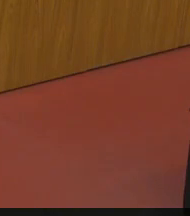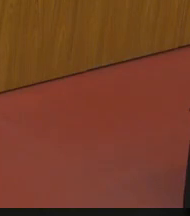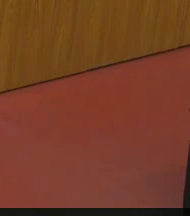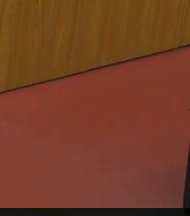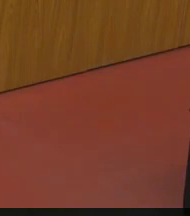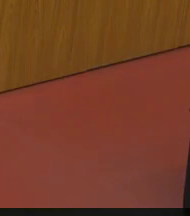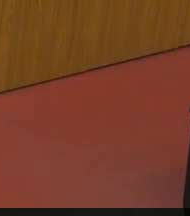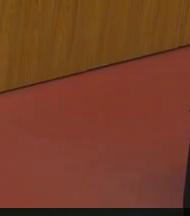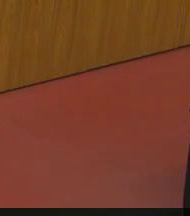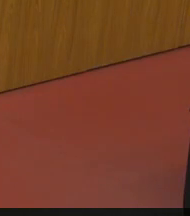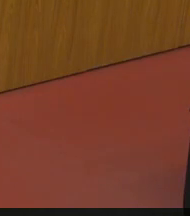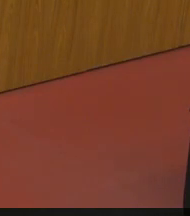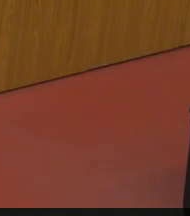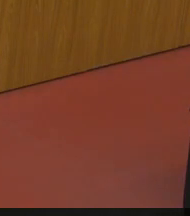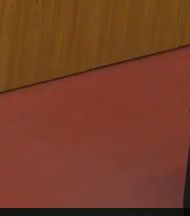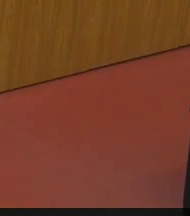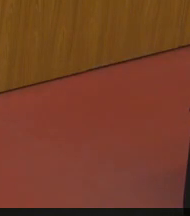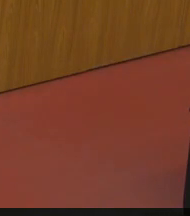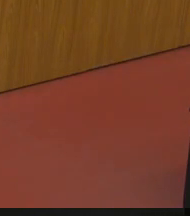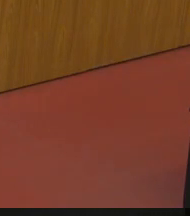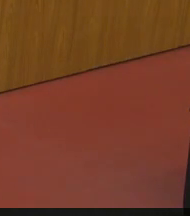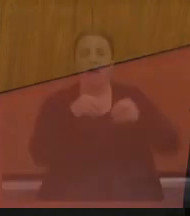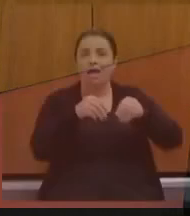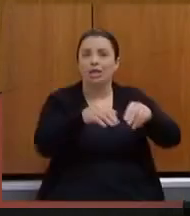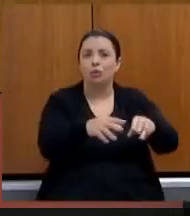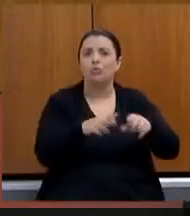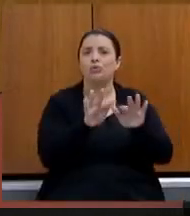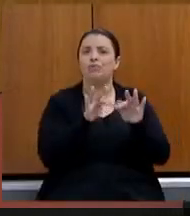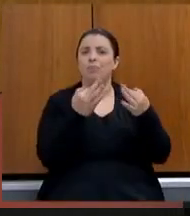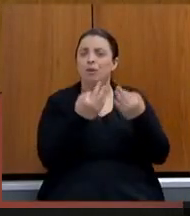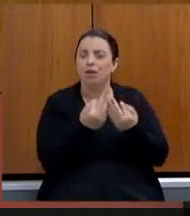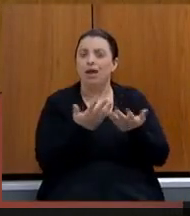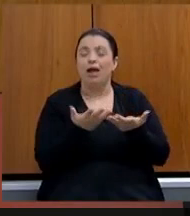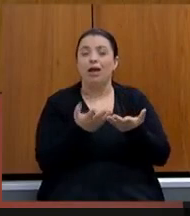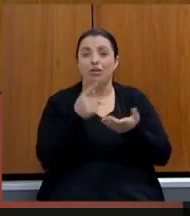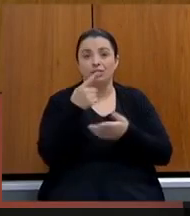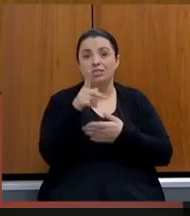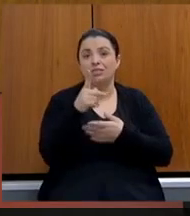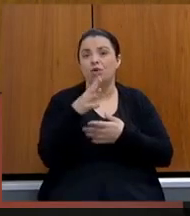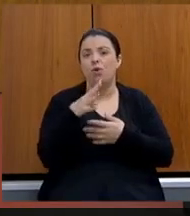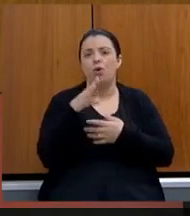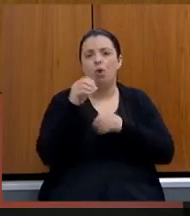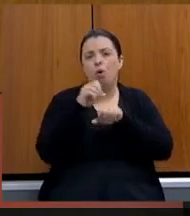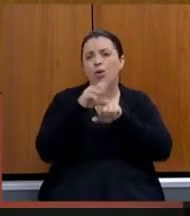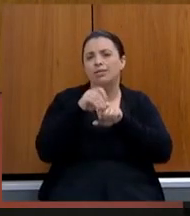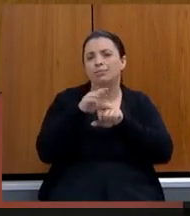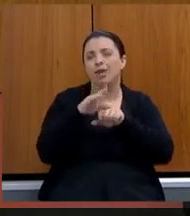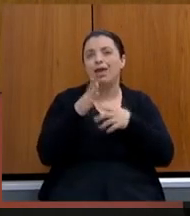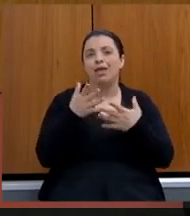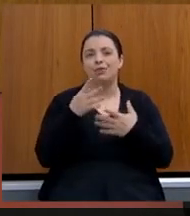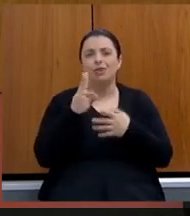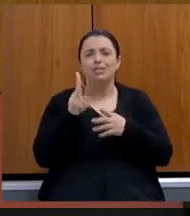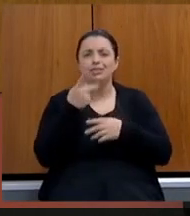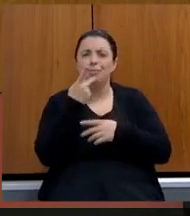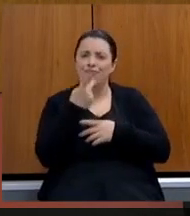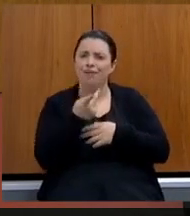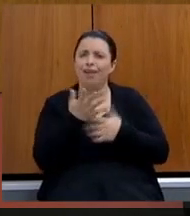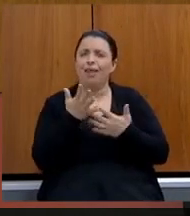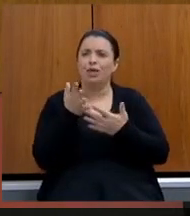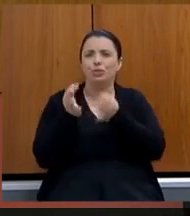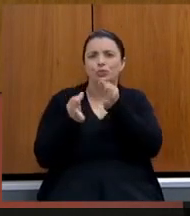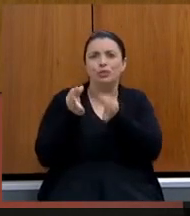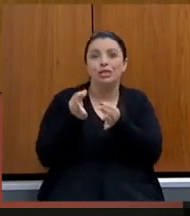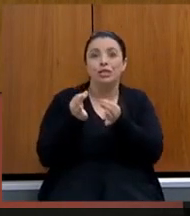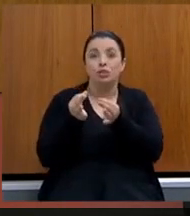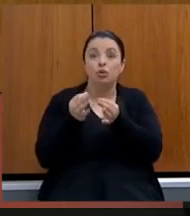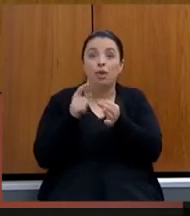admiração que eu tenho pela Agricultura Familiar você o seu conhecimento né Eu sempre falei da parte jurídica e também de gestão